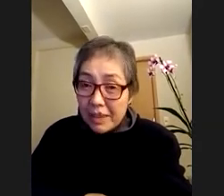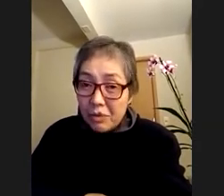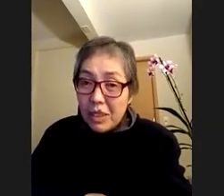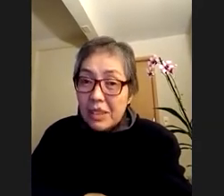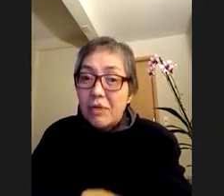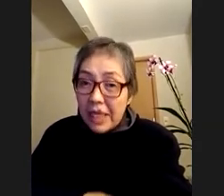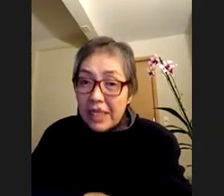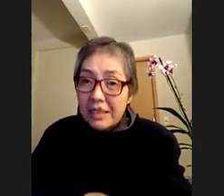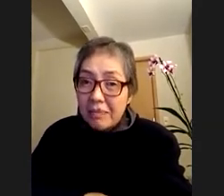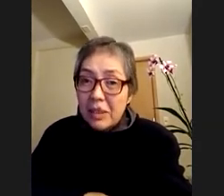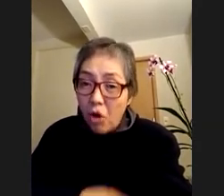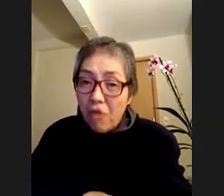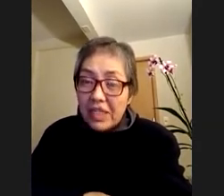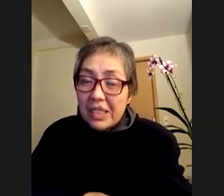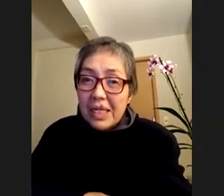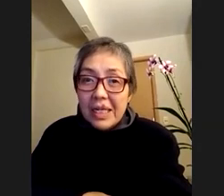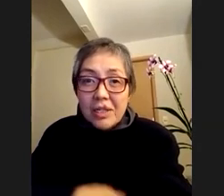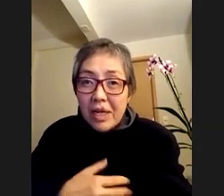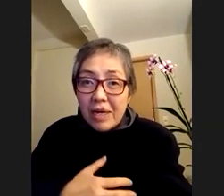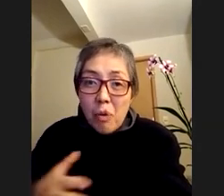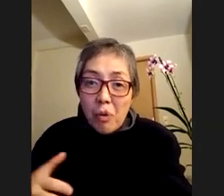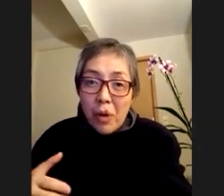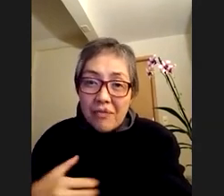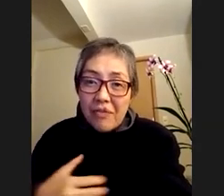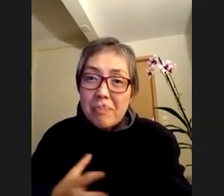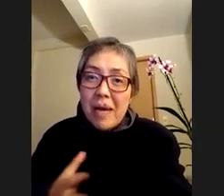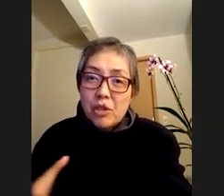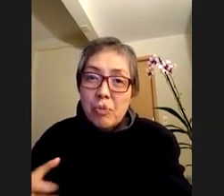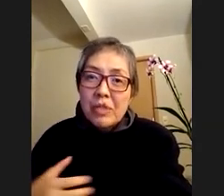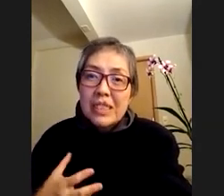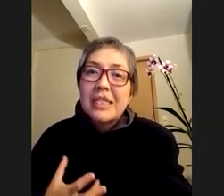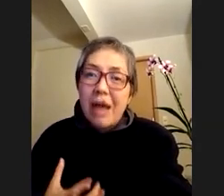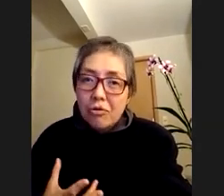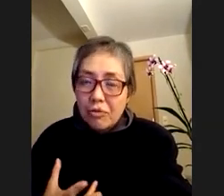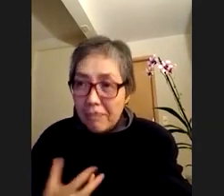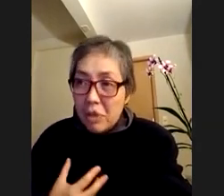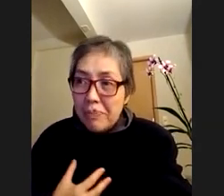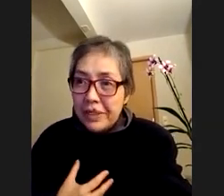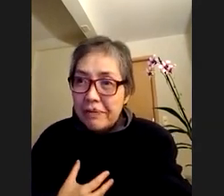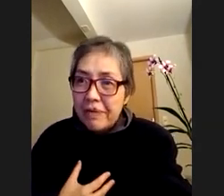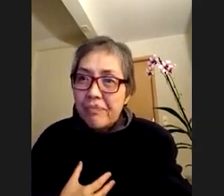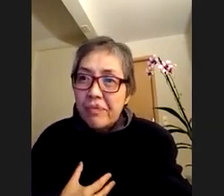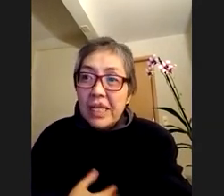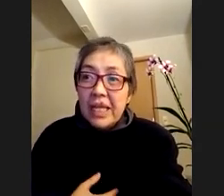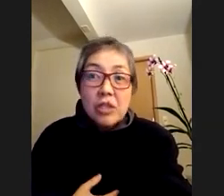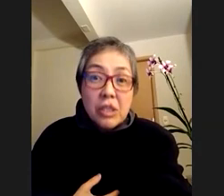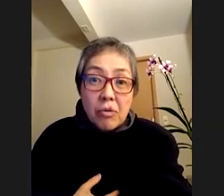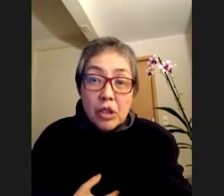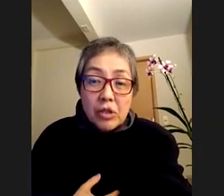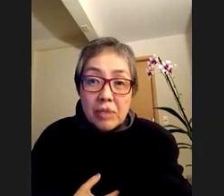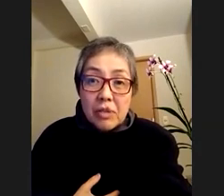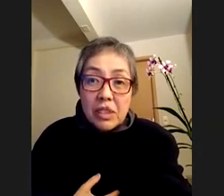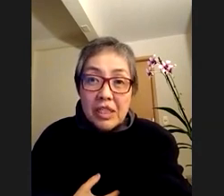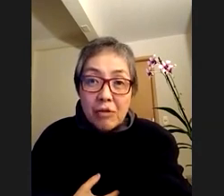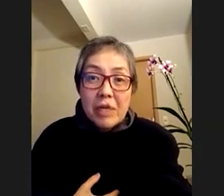do Brasil, são negras também, jovens. Então, faz parte um pouco desse caldo, na minha opinião, né? E acho que